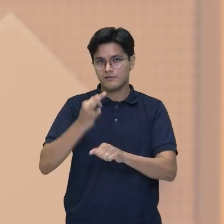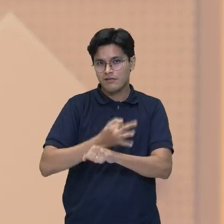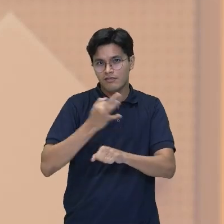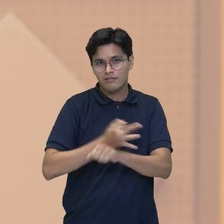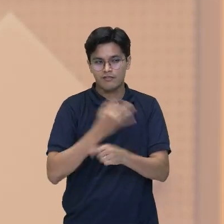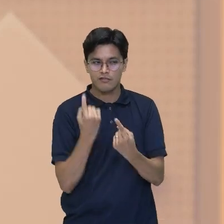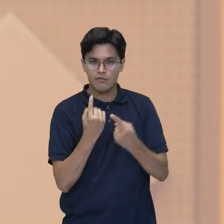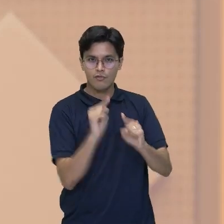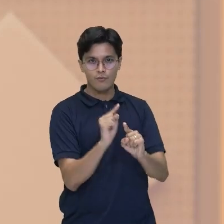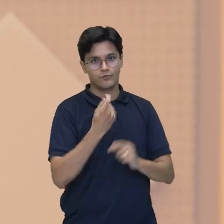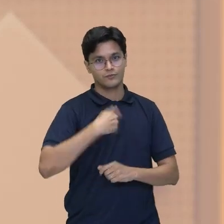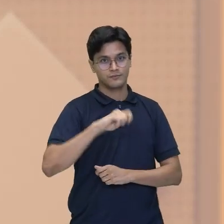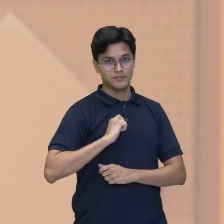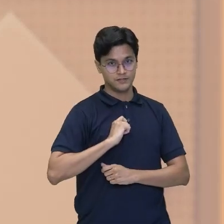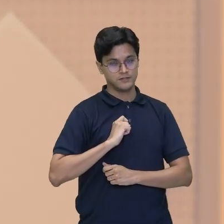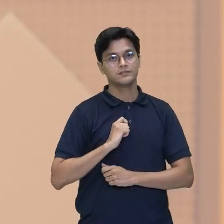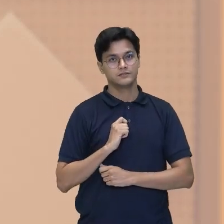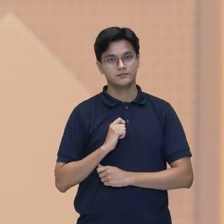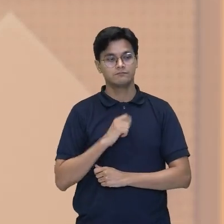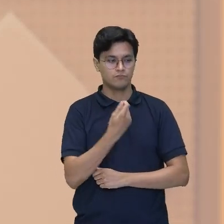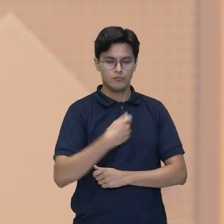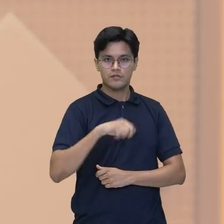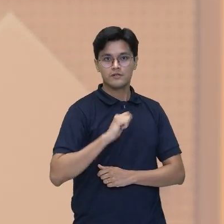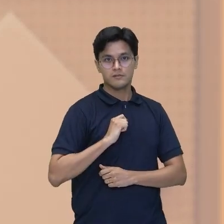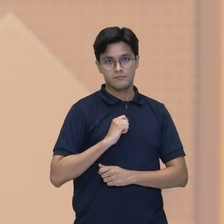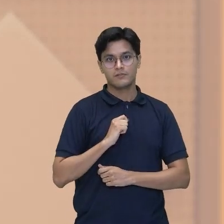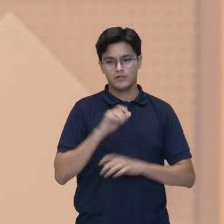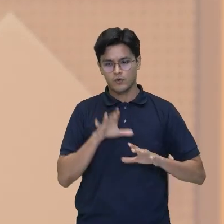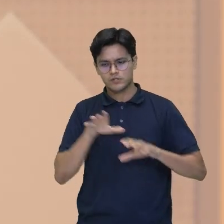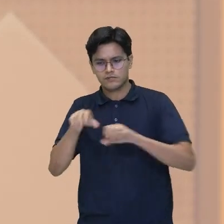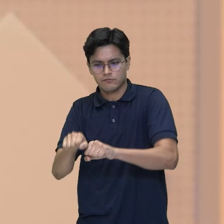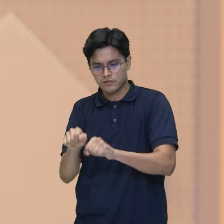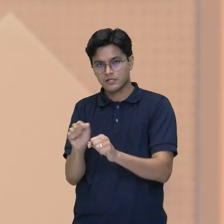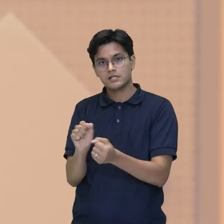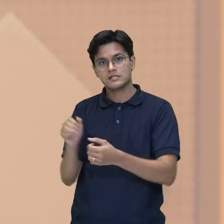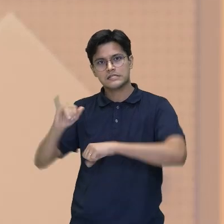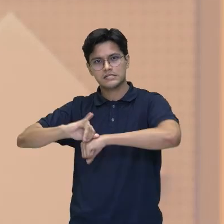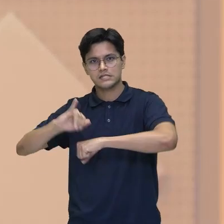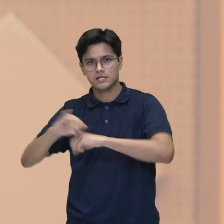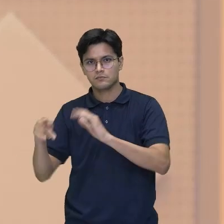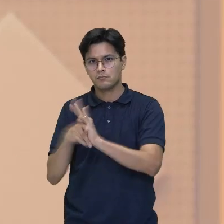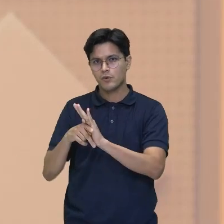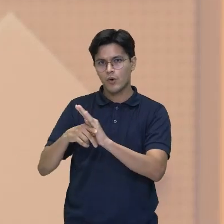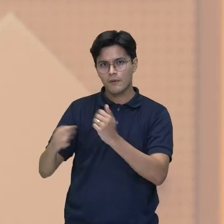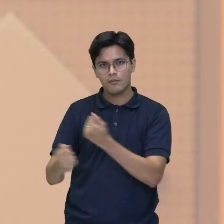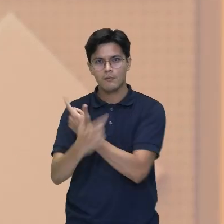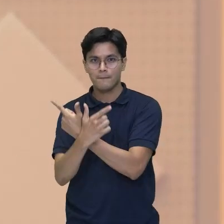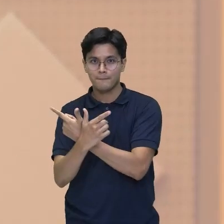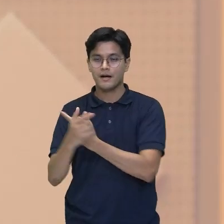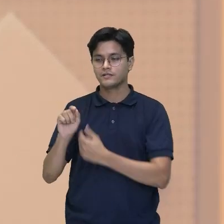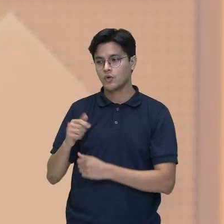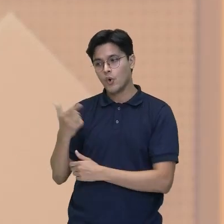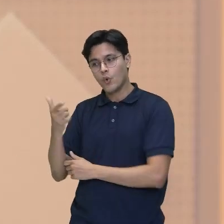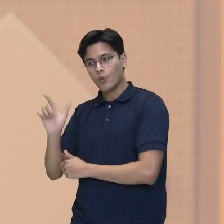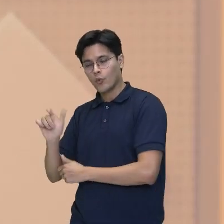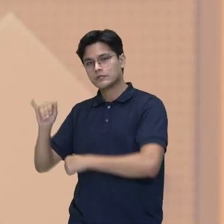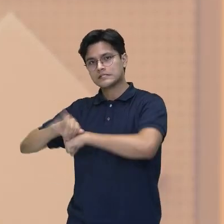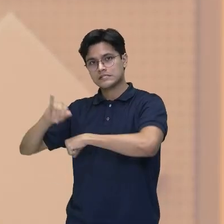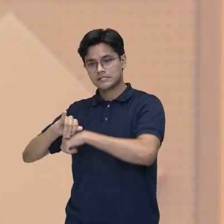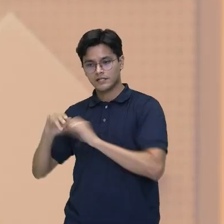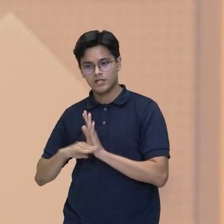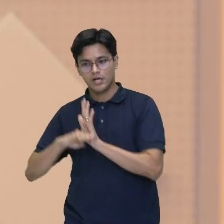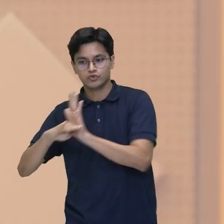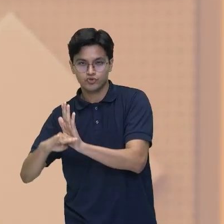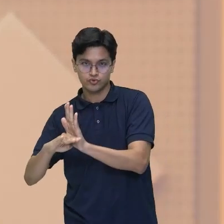os espanhóis conquistavam uma cidade-estado maia, outra cidade se rebelava, ajudava a cidade que estava sendo conquistada, e